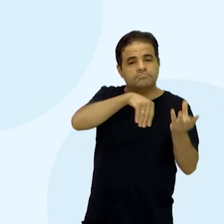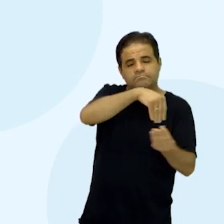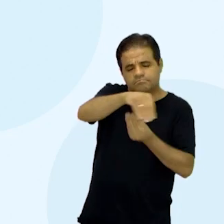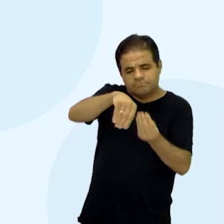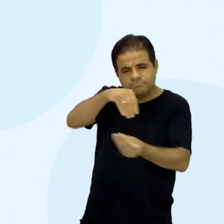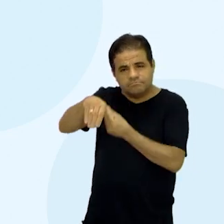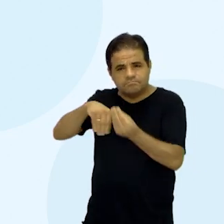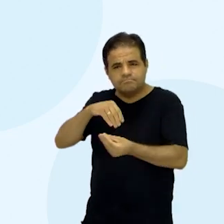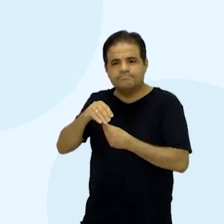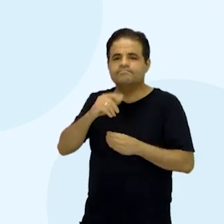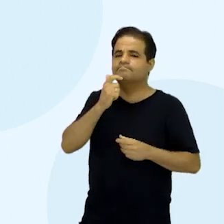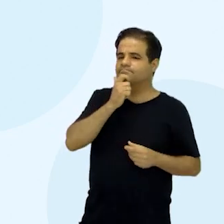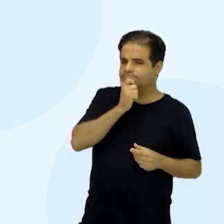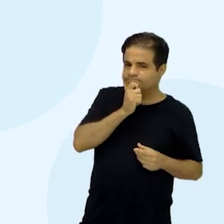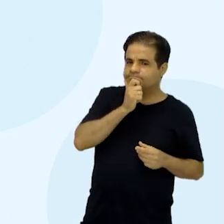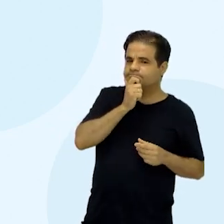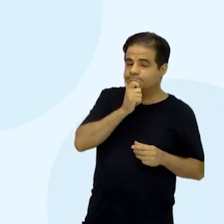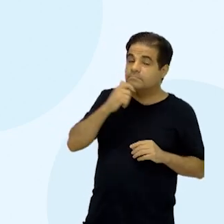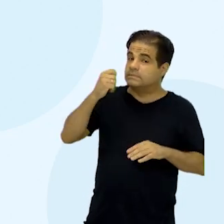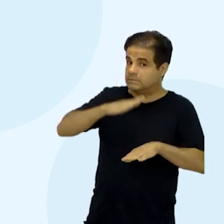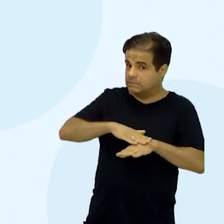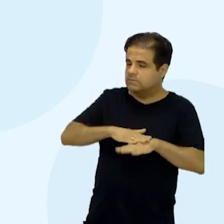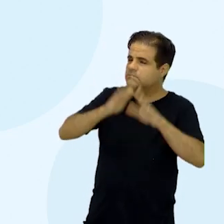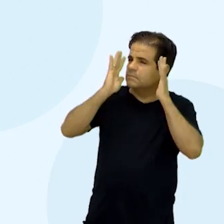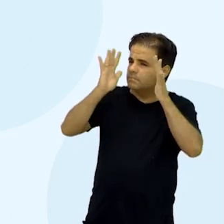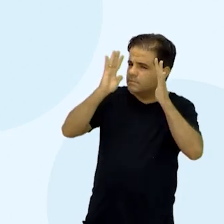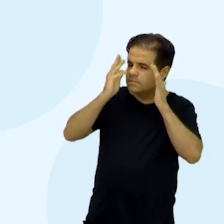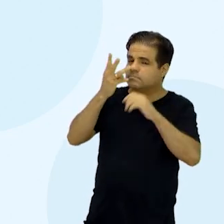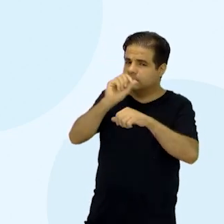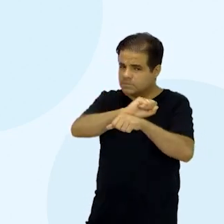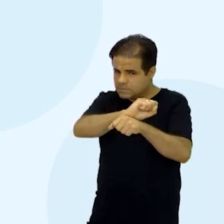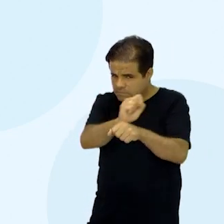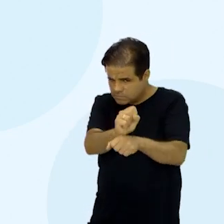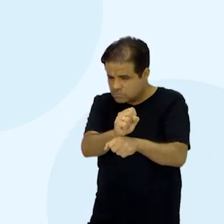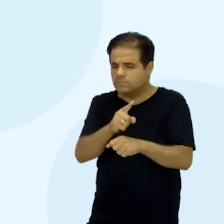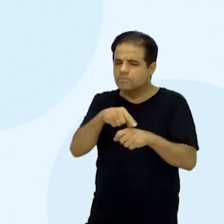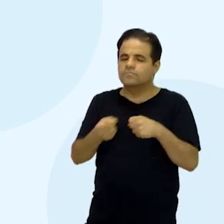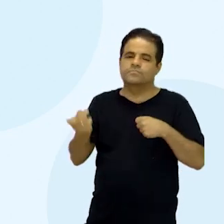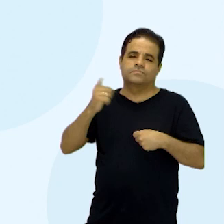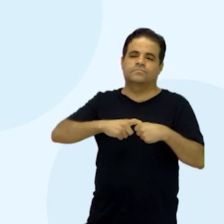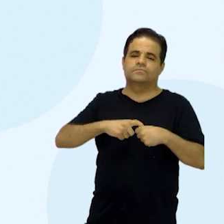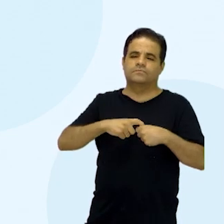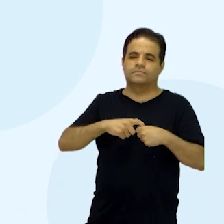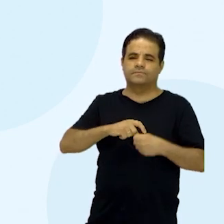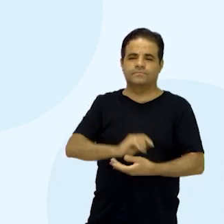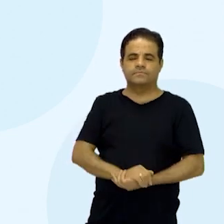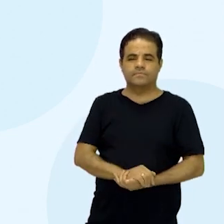Opa, essa vale um tempinho para pensar, hein? Essa vale? 30 segundos então e a gente já volta.